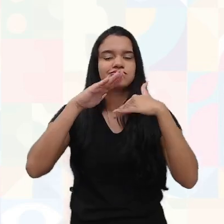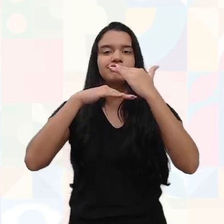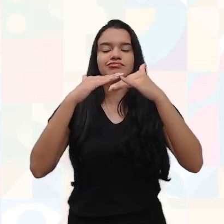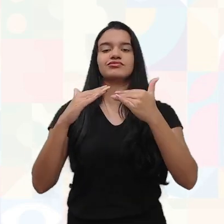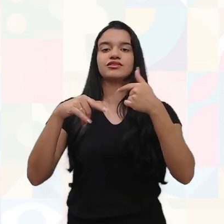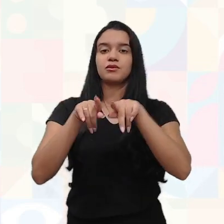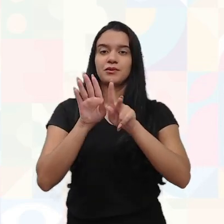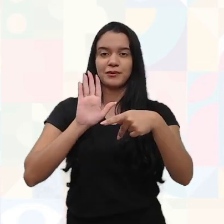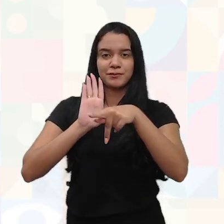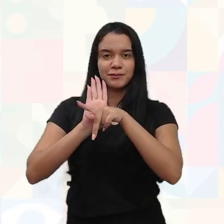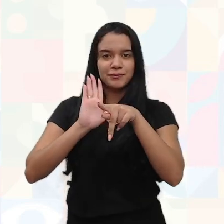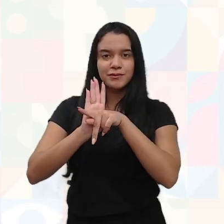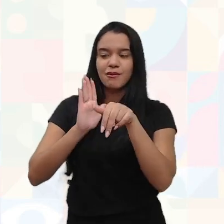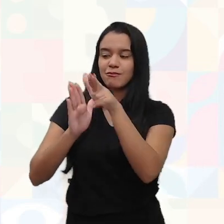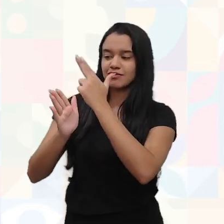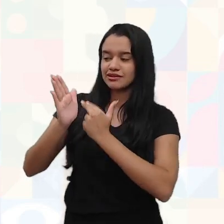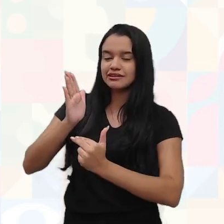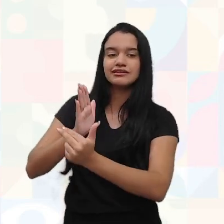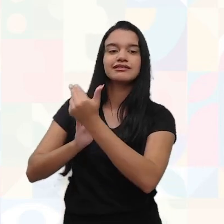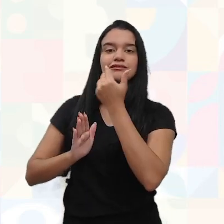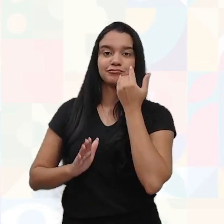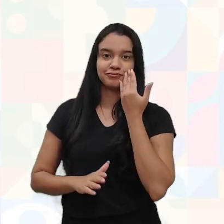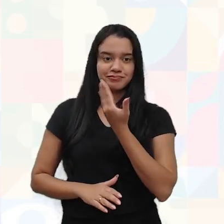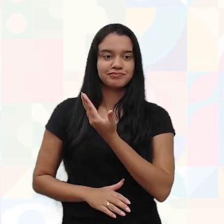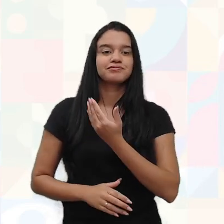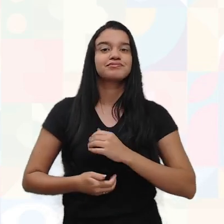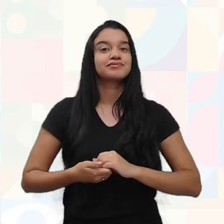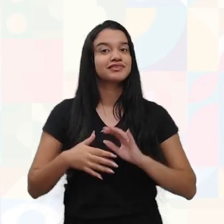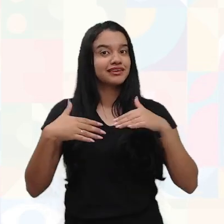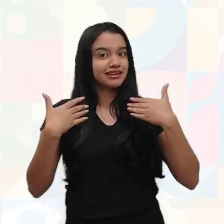registro próprio desses desenhos, né? Então,